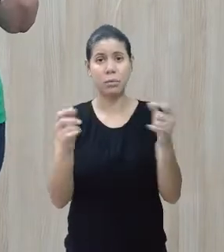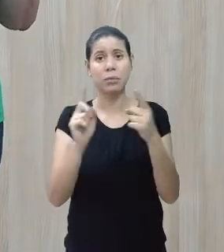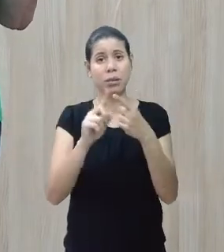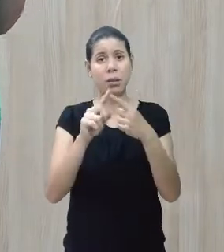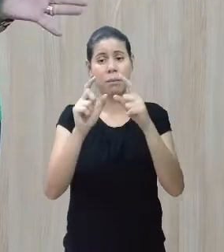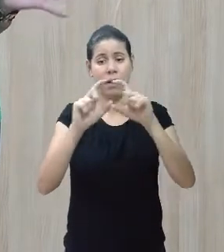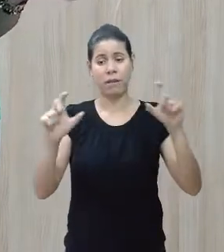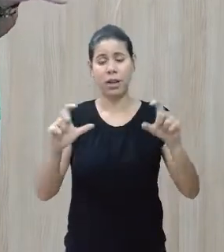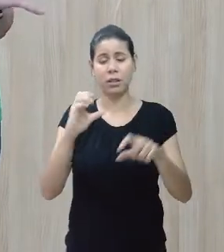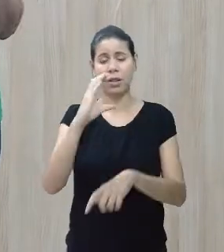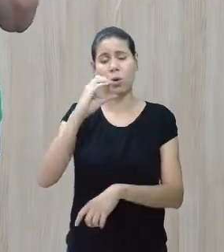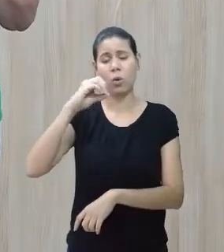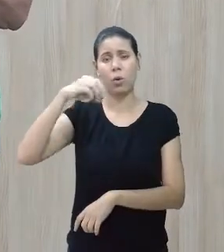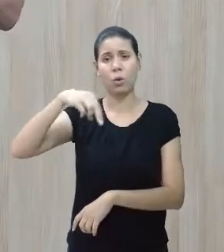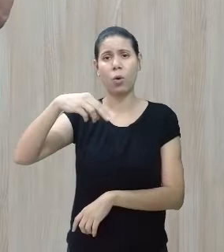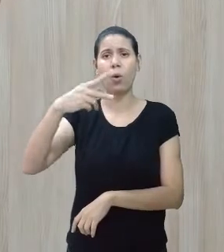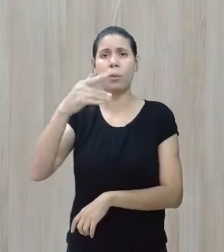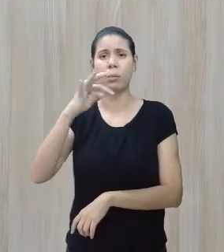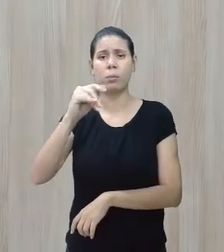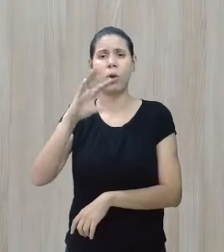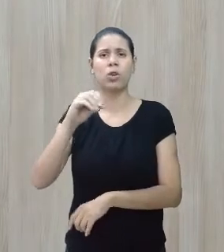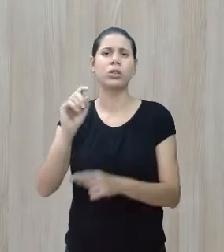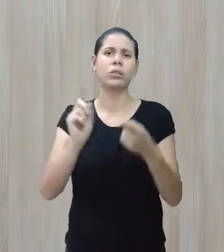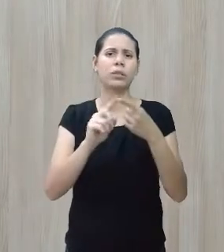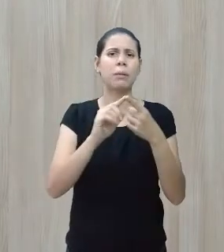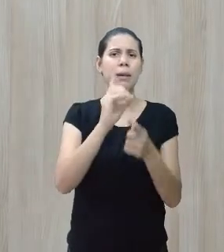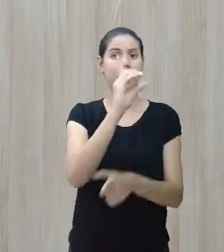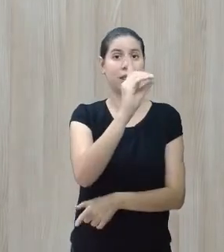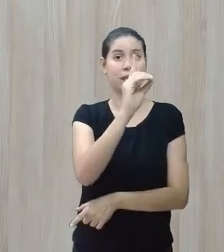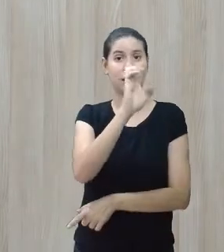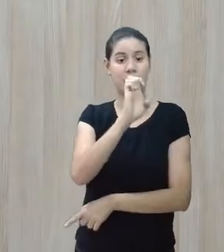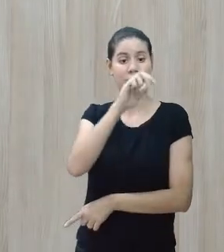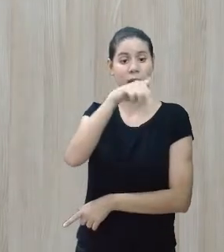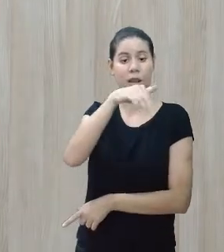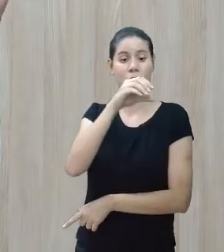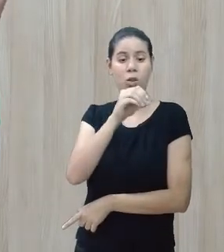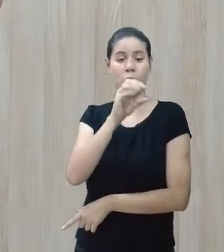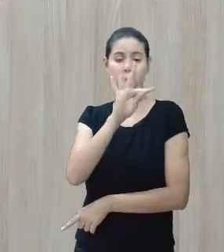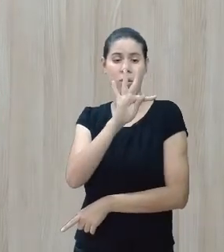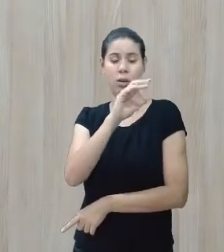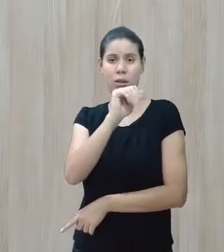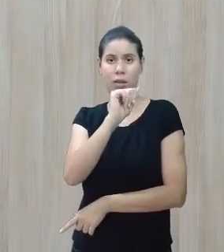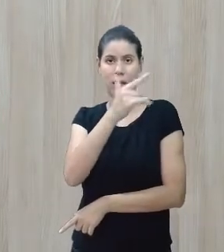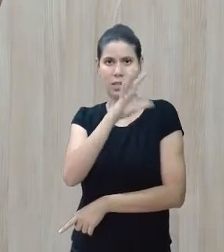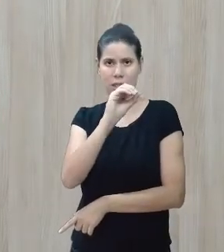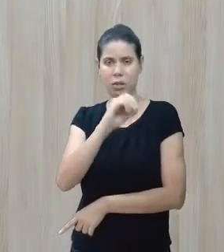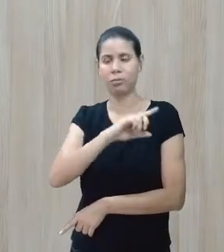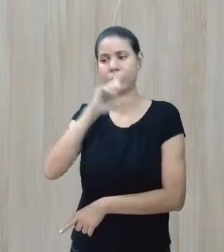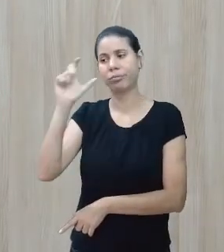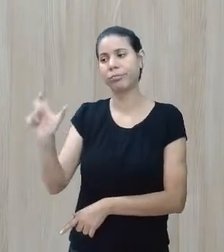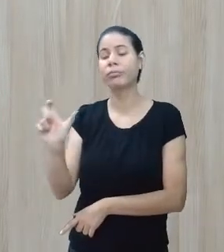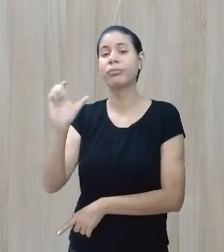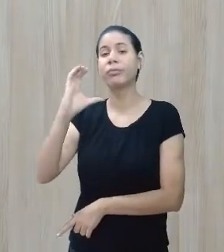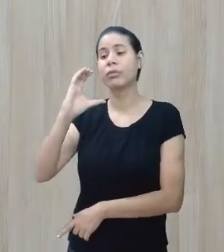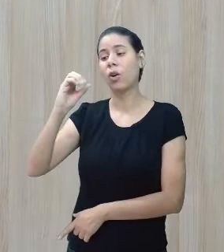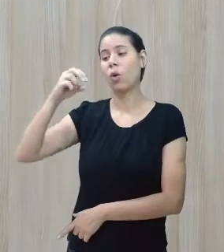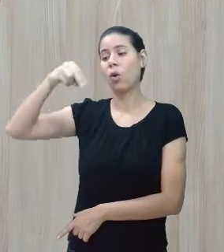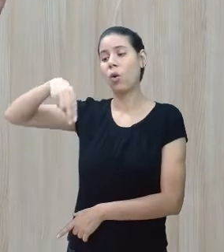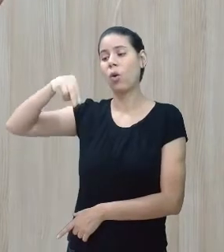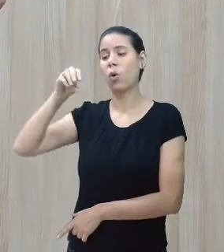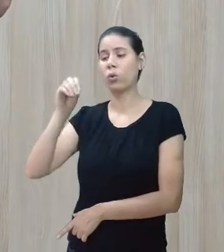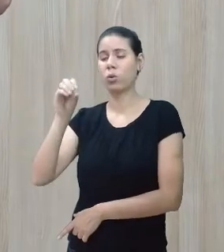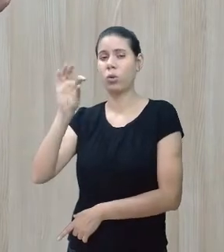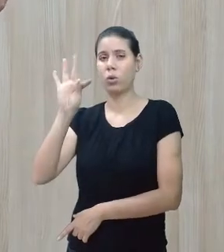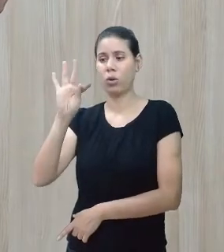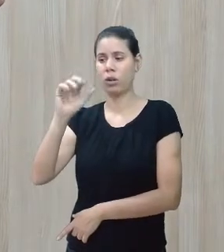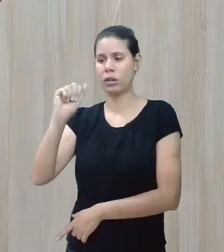sobre denotação e conotação. E por que a gente vai falar agora sobre denotação e conotação? Porque no texto literário